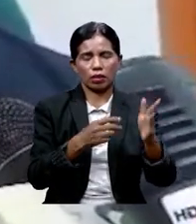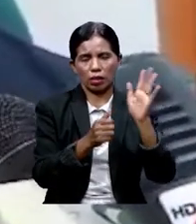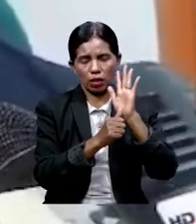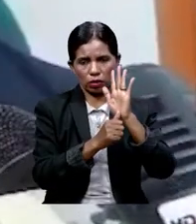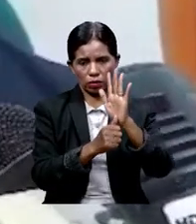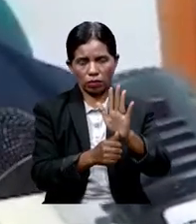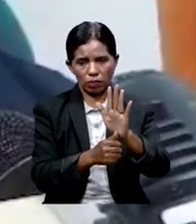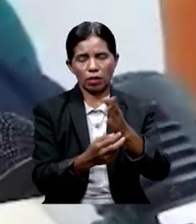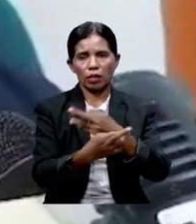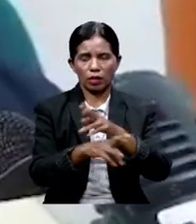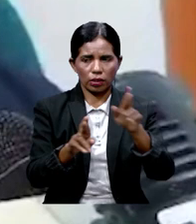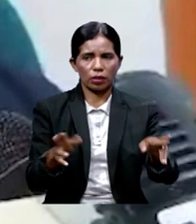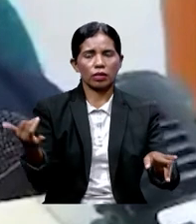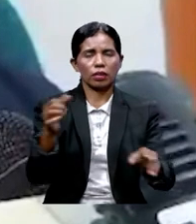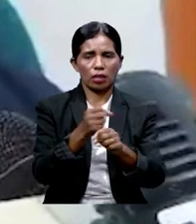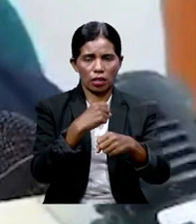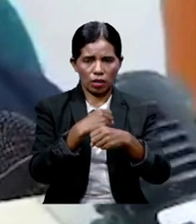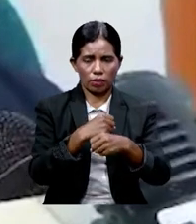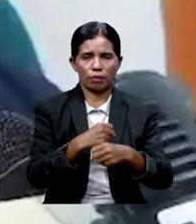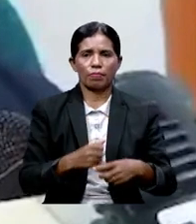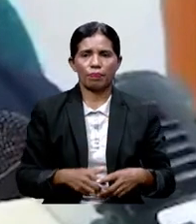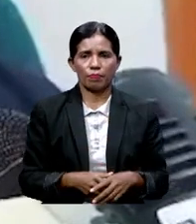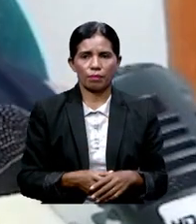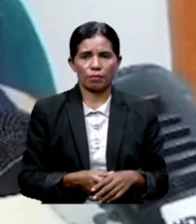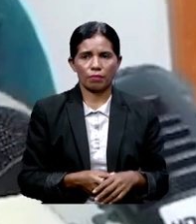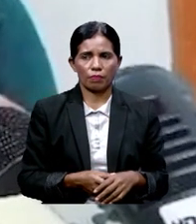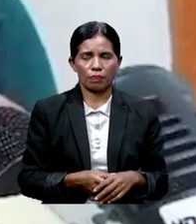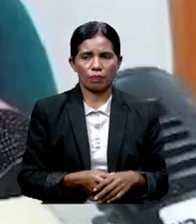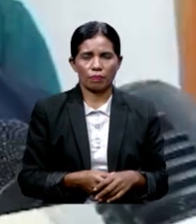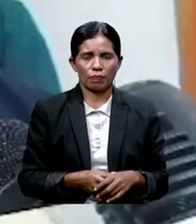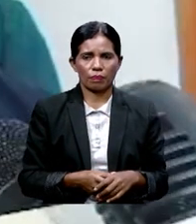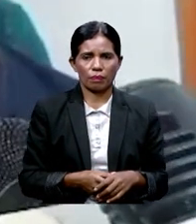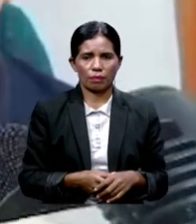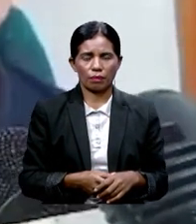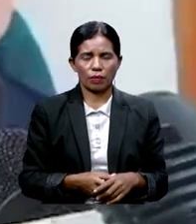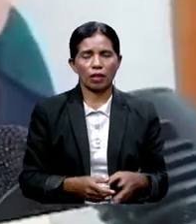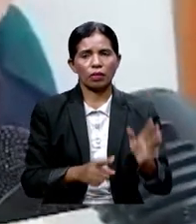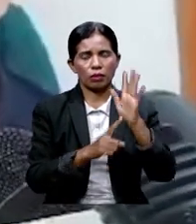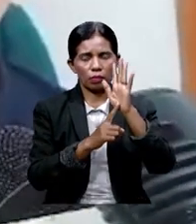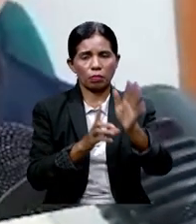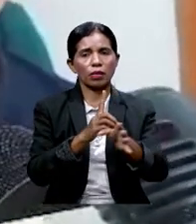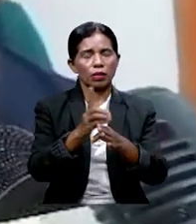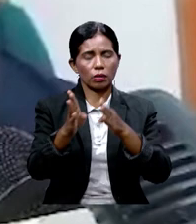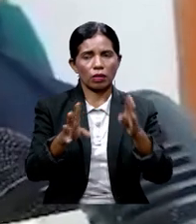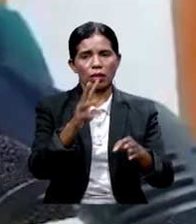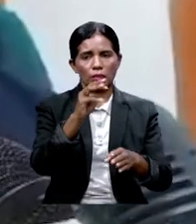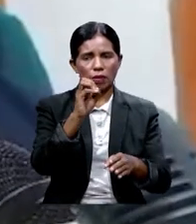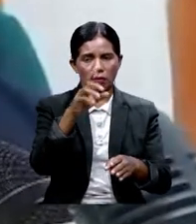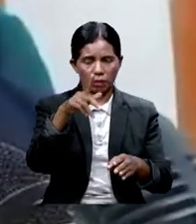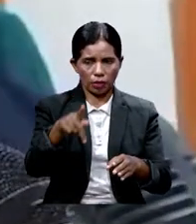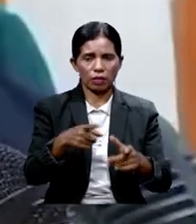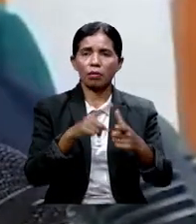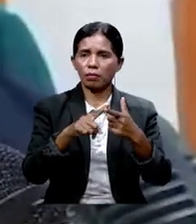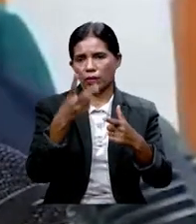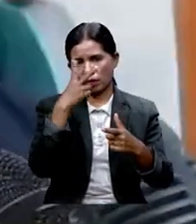da resultado da mesma durante ne sira hala. no diretor obras públicas e depois atuarei